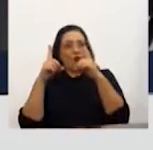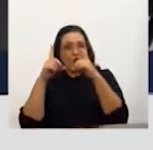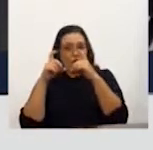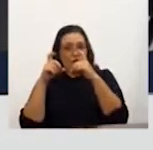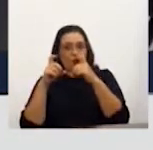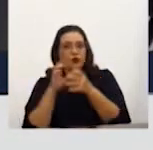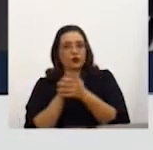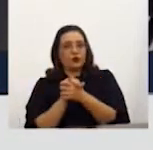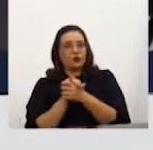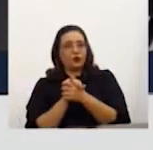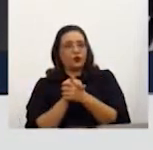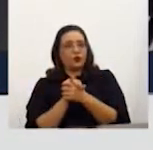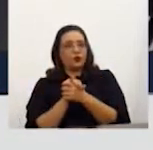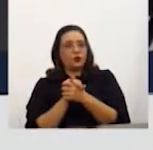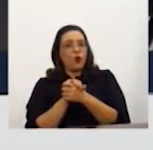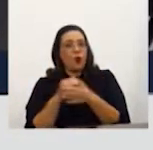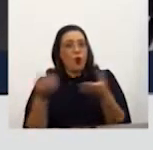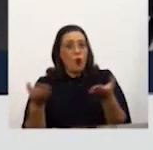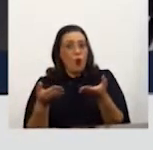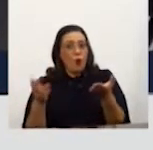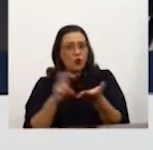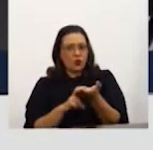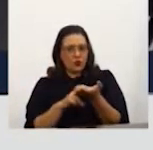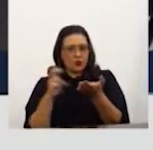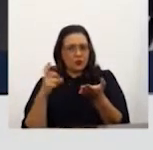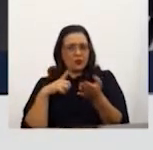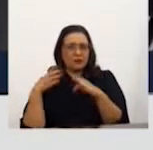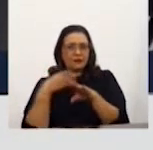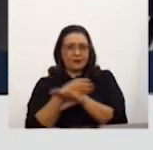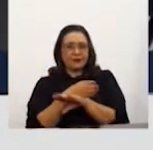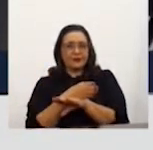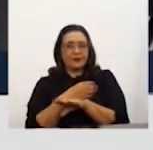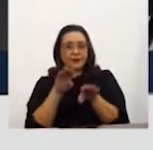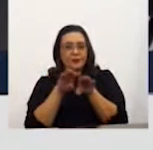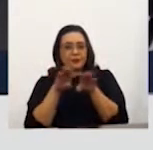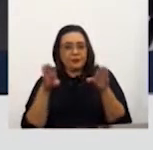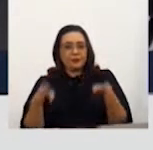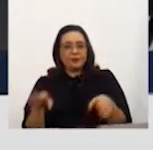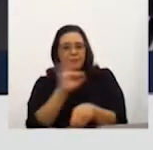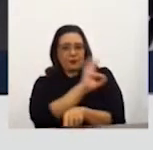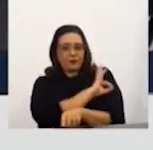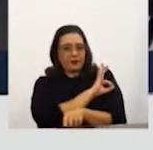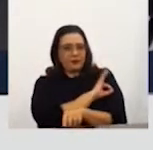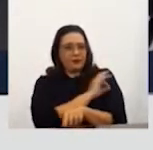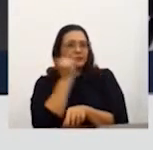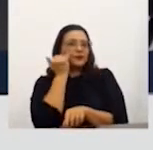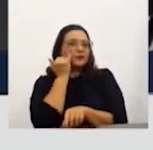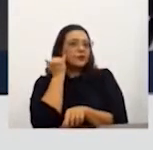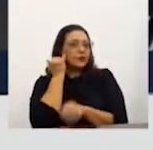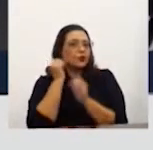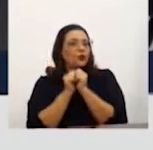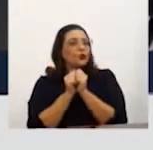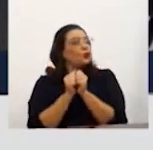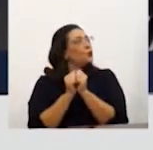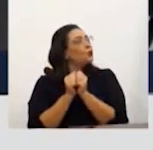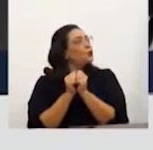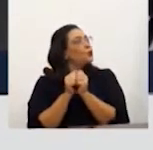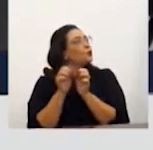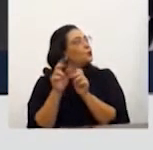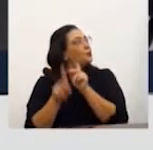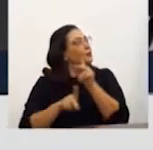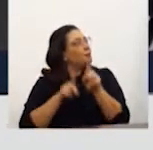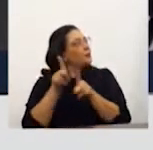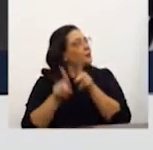detalhes, segundo ela, foram definidos em reunião com o prefeito Jorge Seba. Junto com a associação, os membros, né,